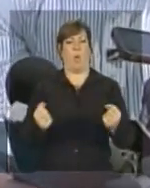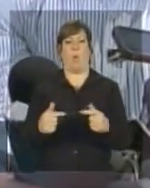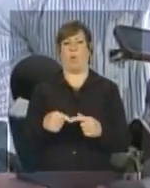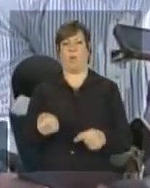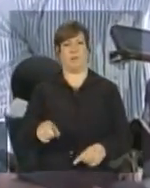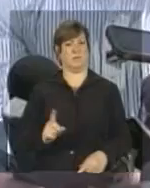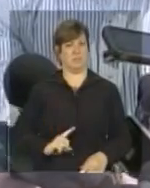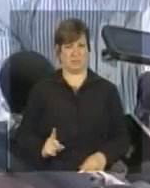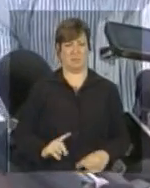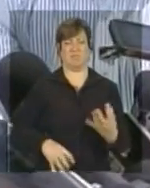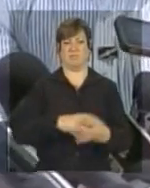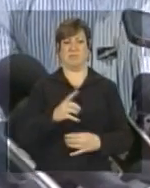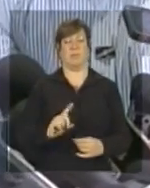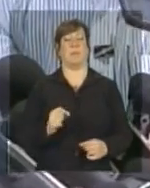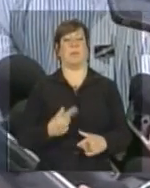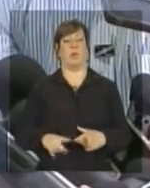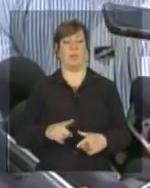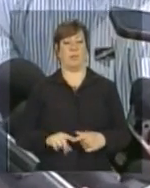isso. Acho que